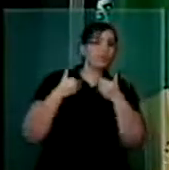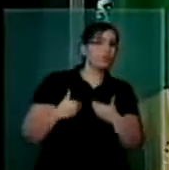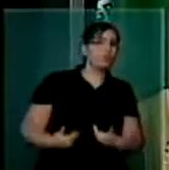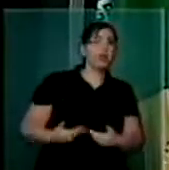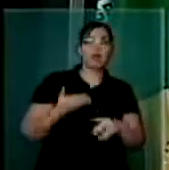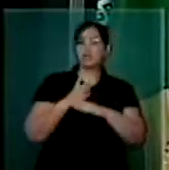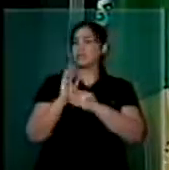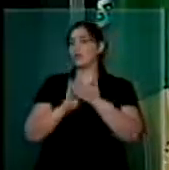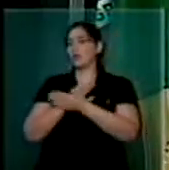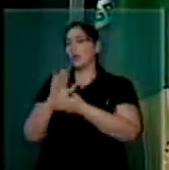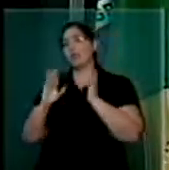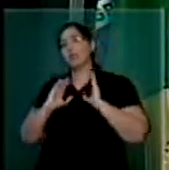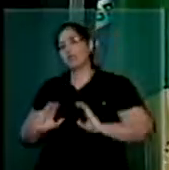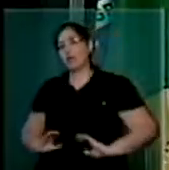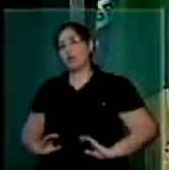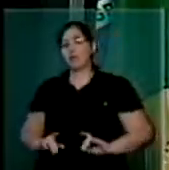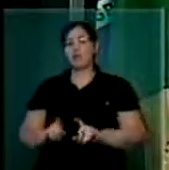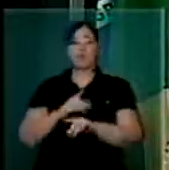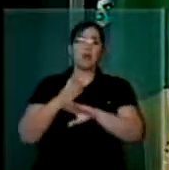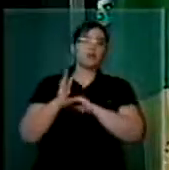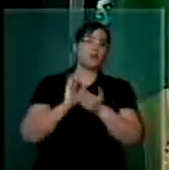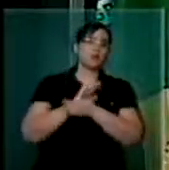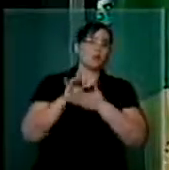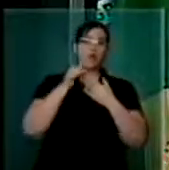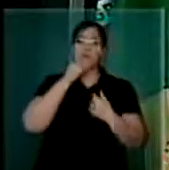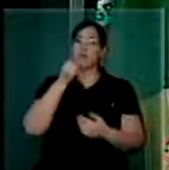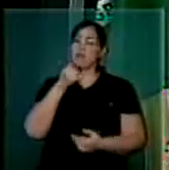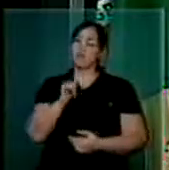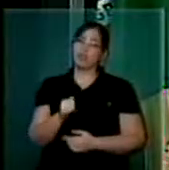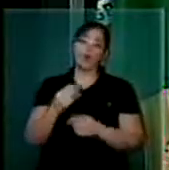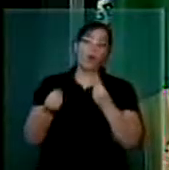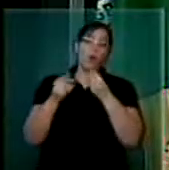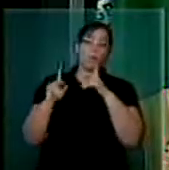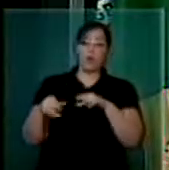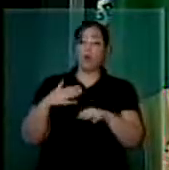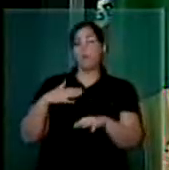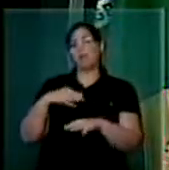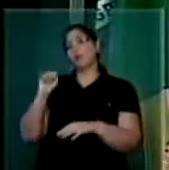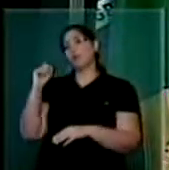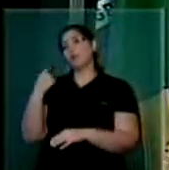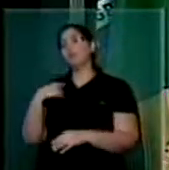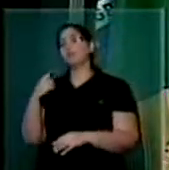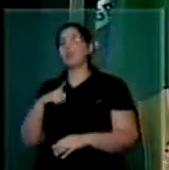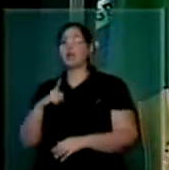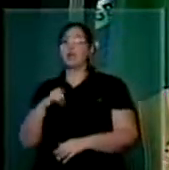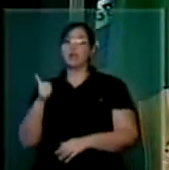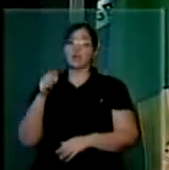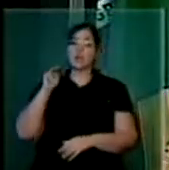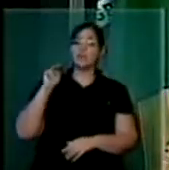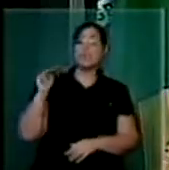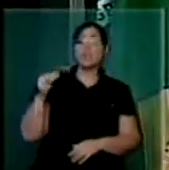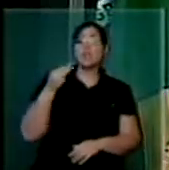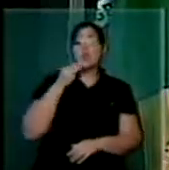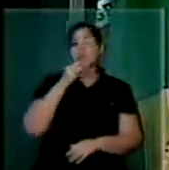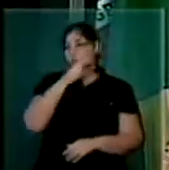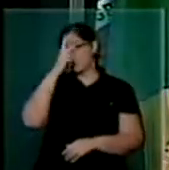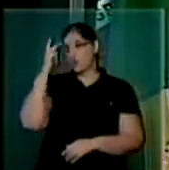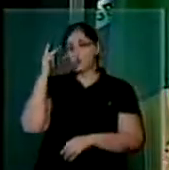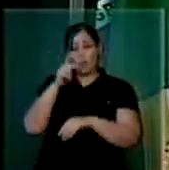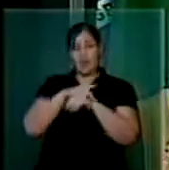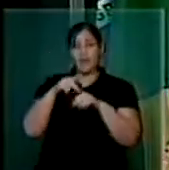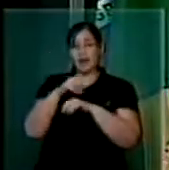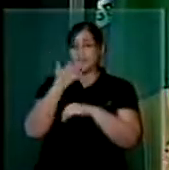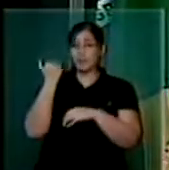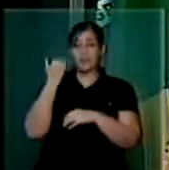à cidadania, não tinha acesso à energia elétrica, como nós tínhamos 15 milhões de pessoas nesse